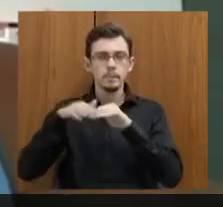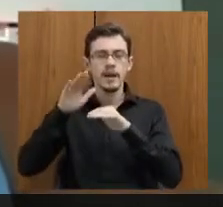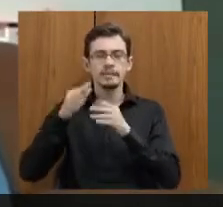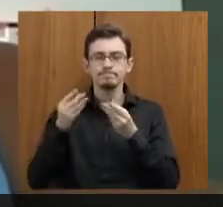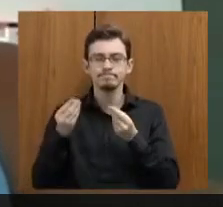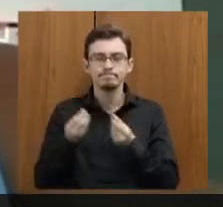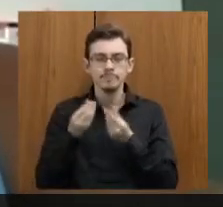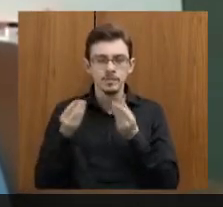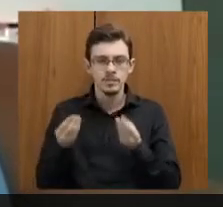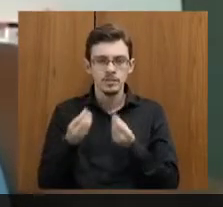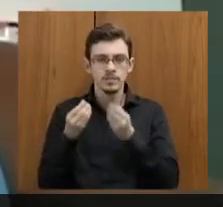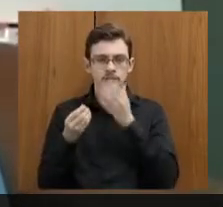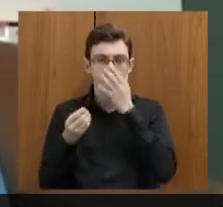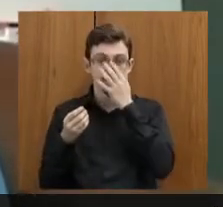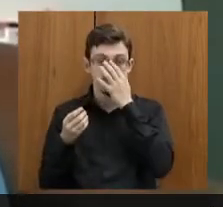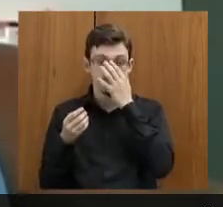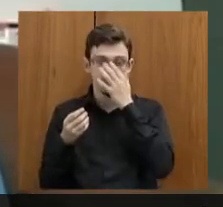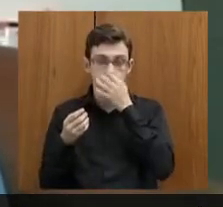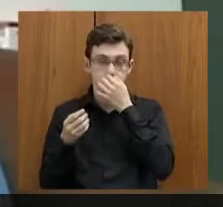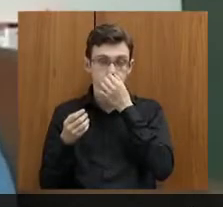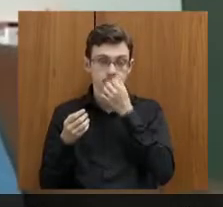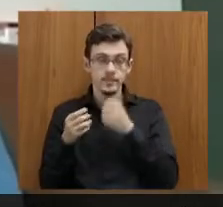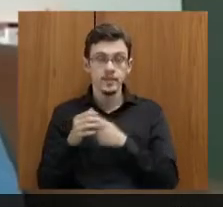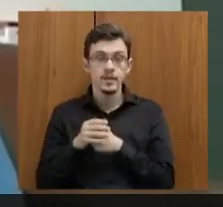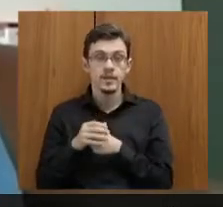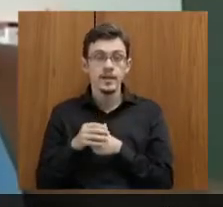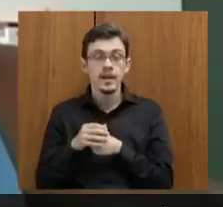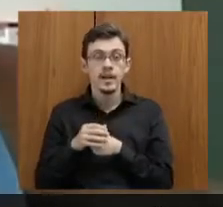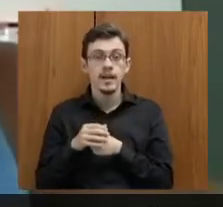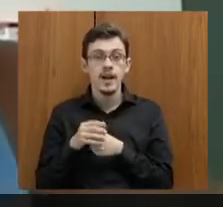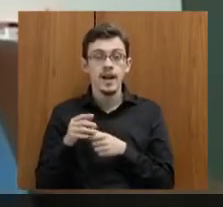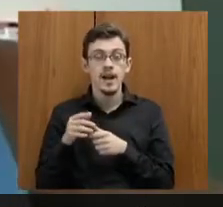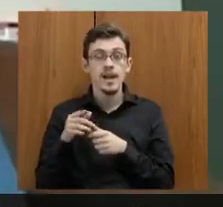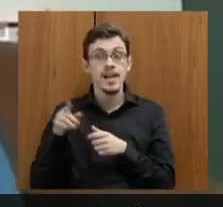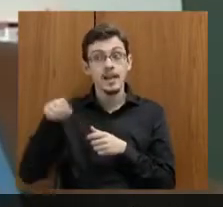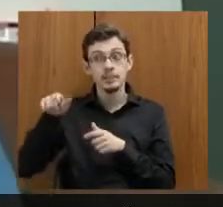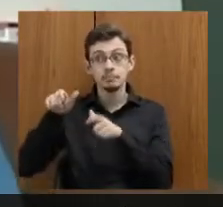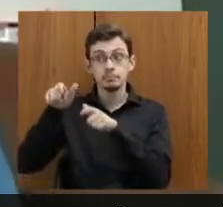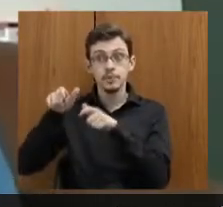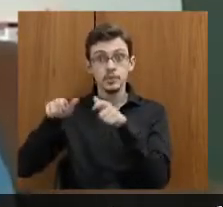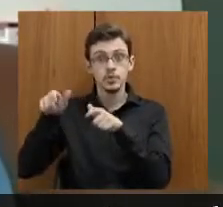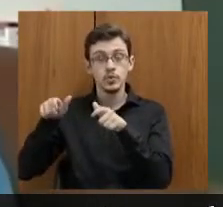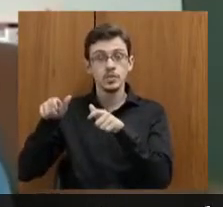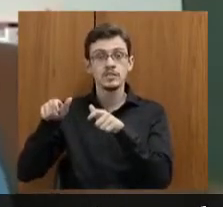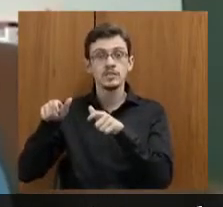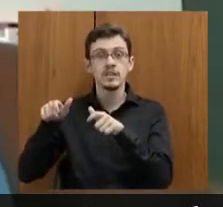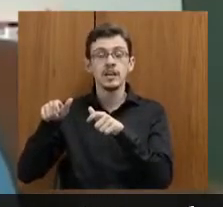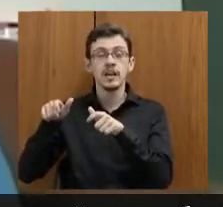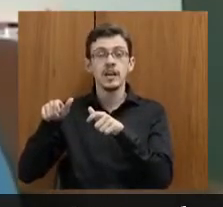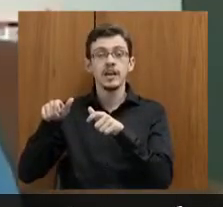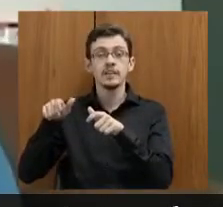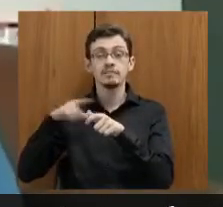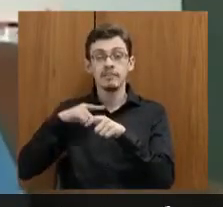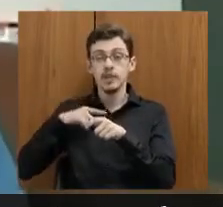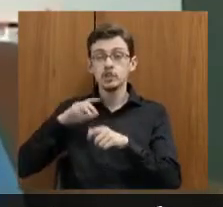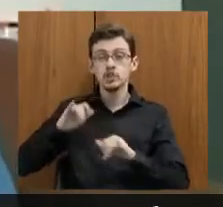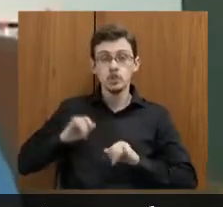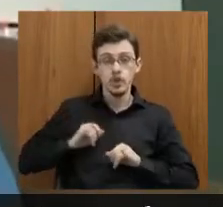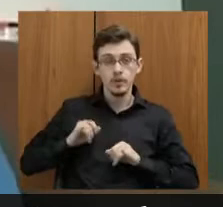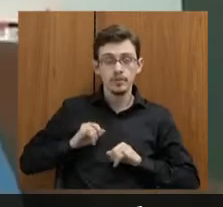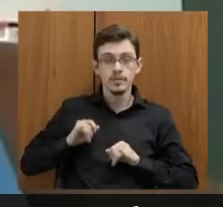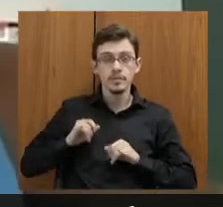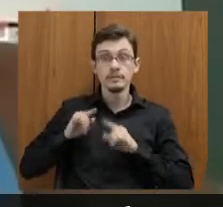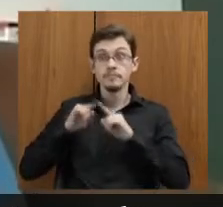hoje ameaças de hoje o exame efetiva é a maior parte desses três vezes deixam vencível então que